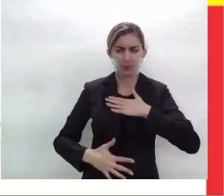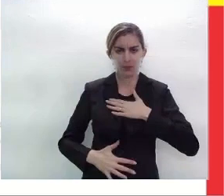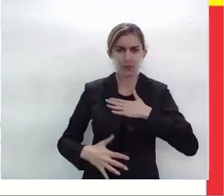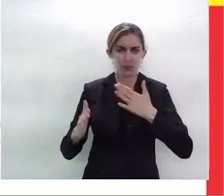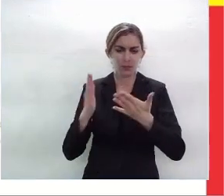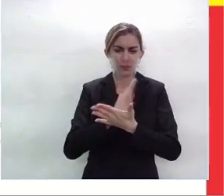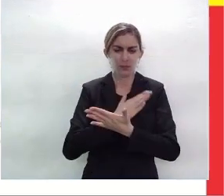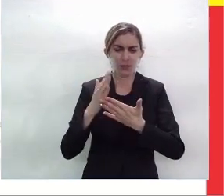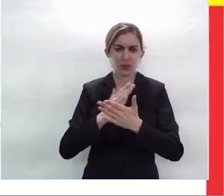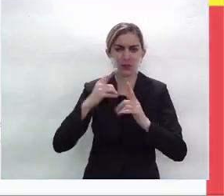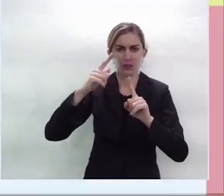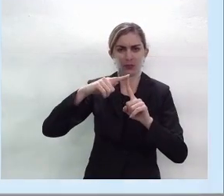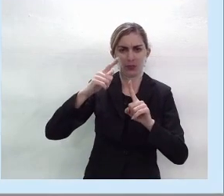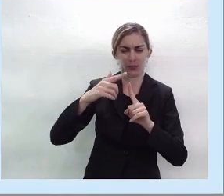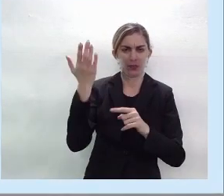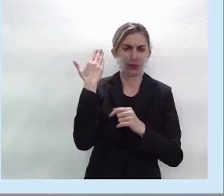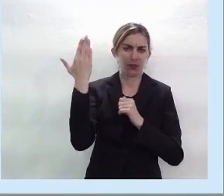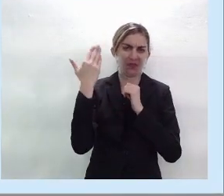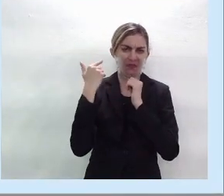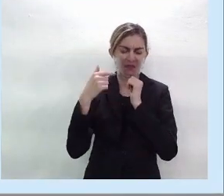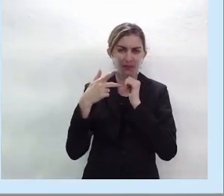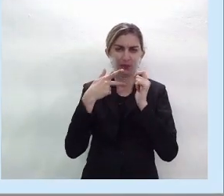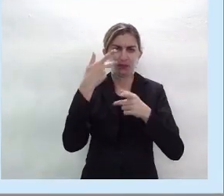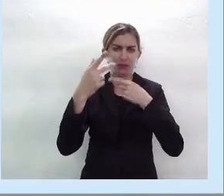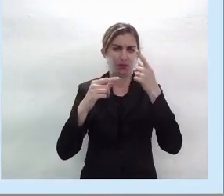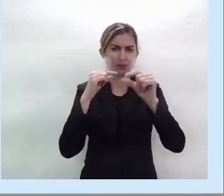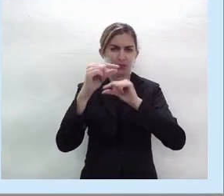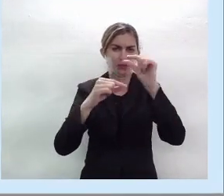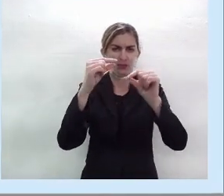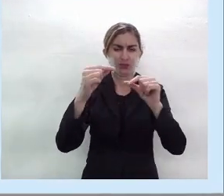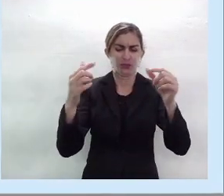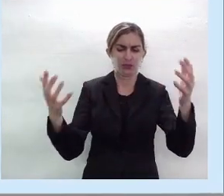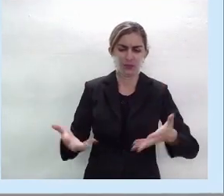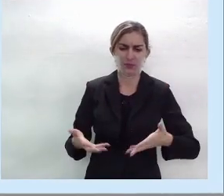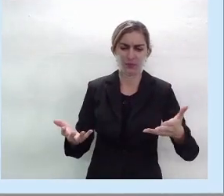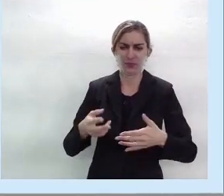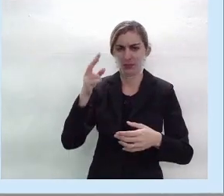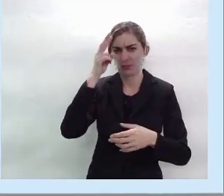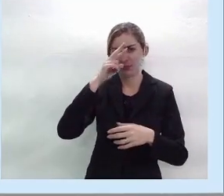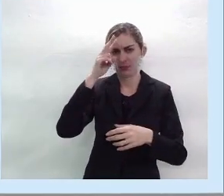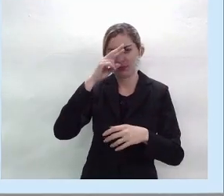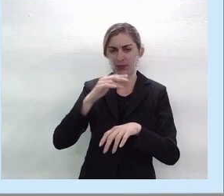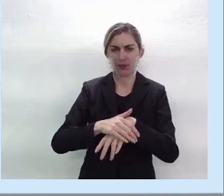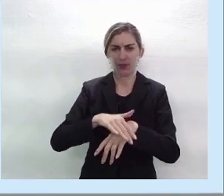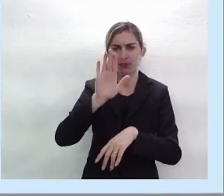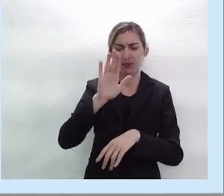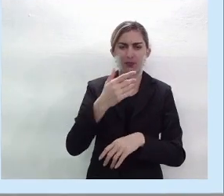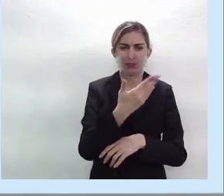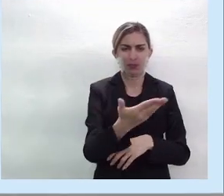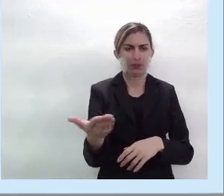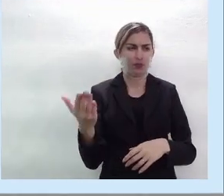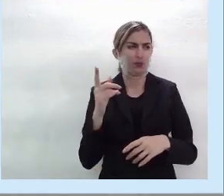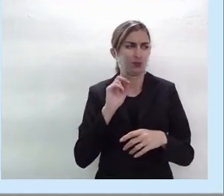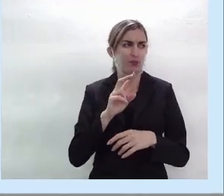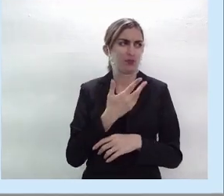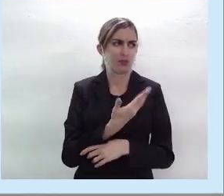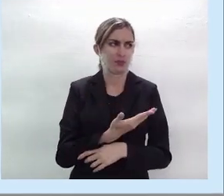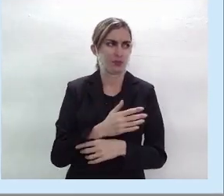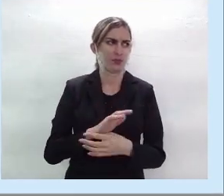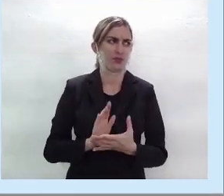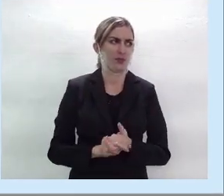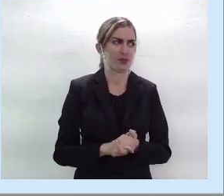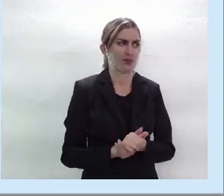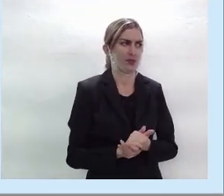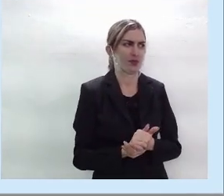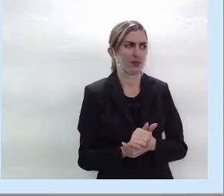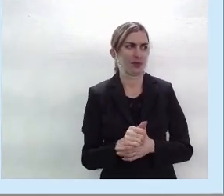gente apresentou alguns tipos, na aula passada a gente falou um pouquinho mais do parkour, e a gente só vai relembrar nas imagens para vocês